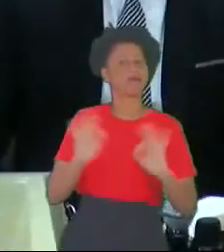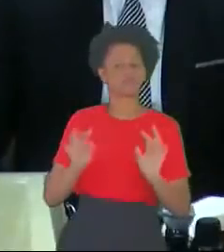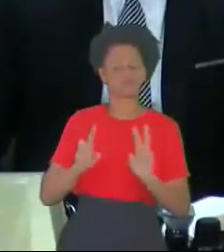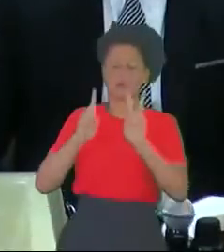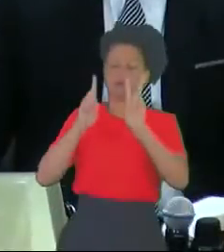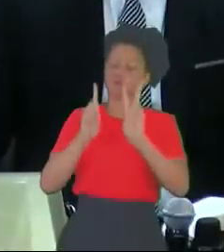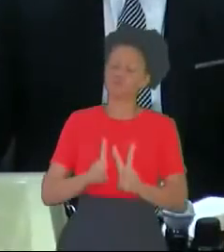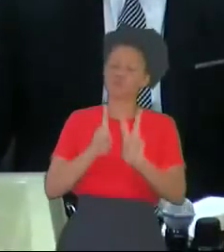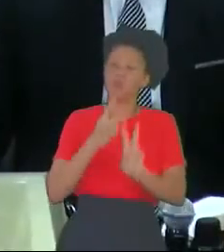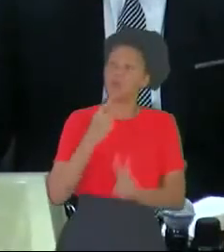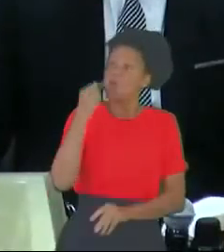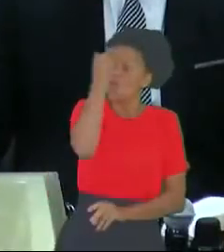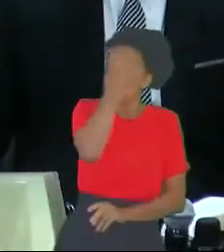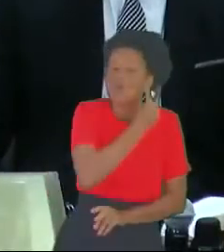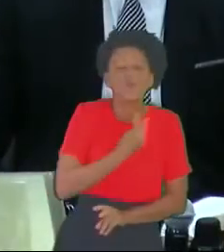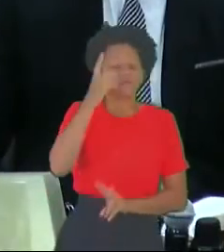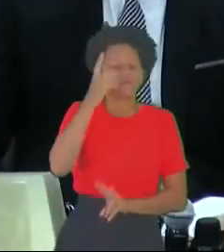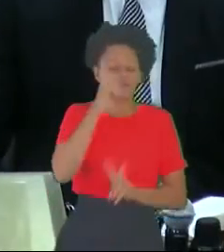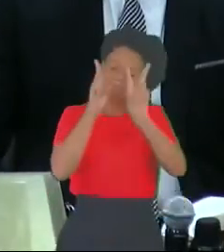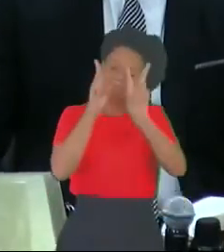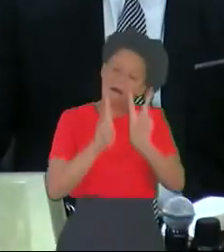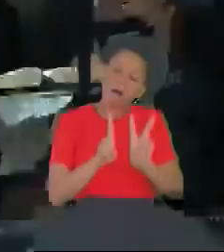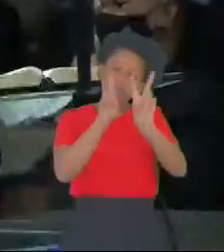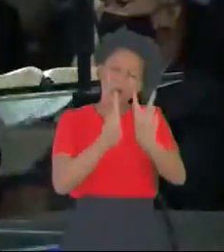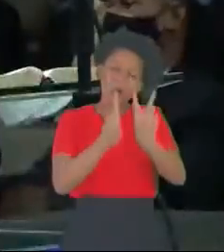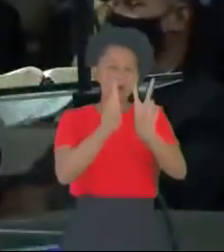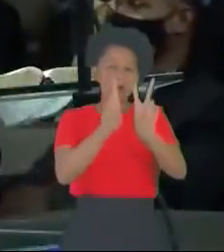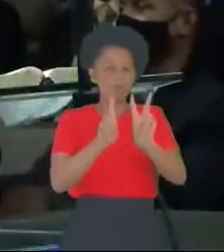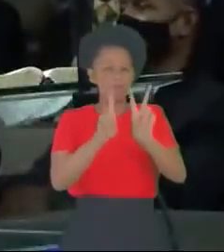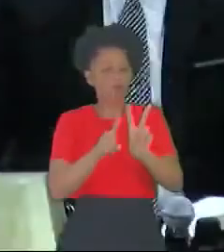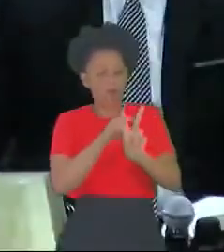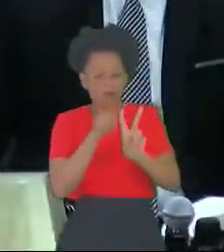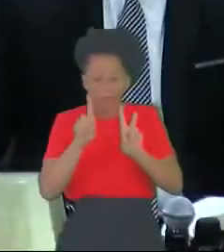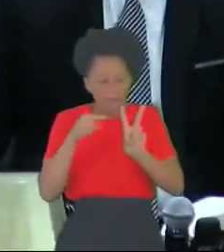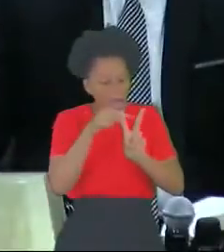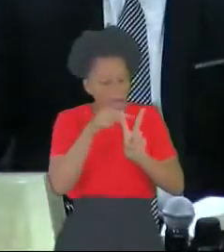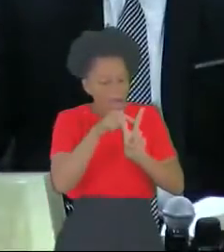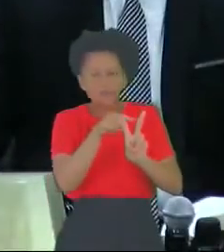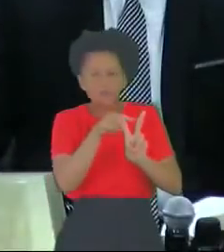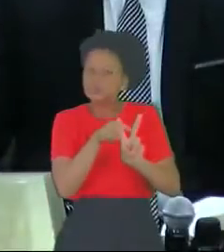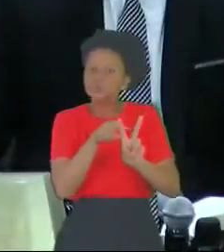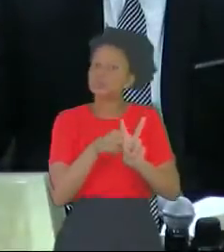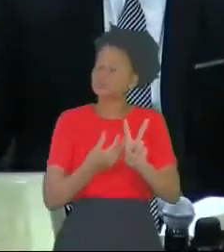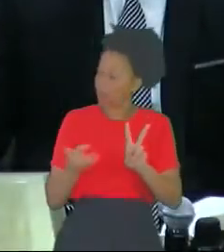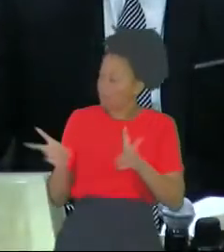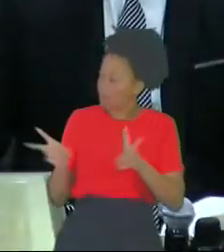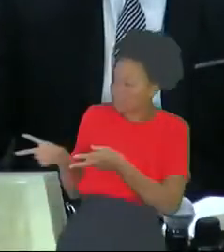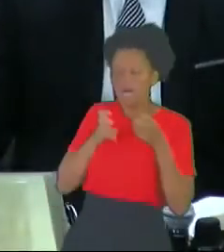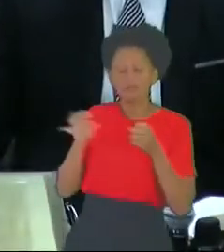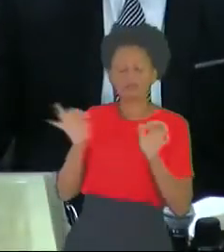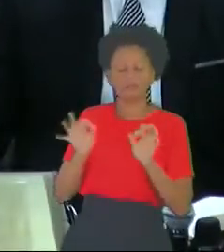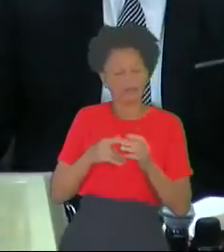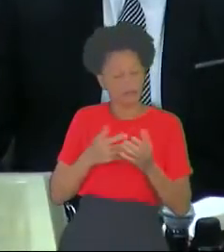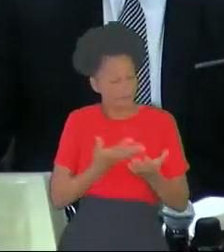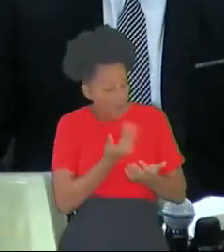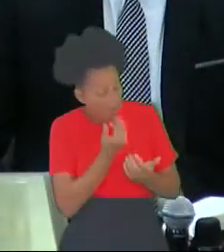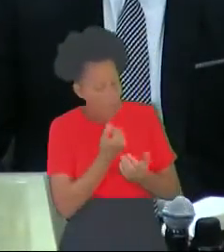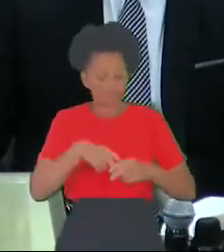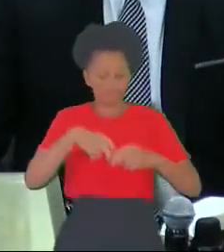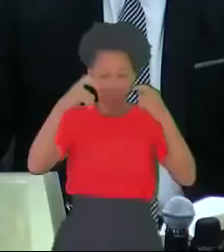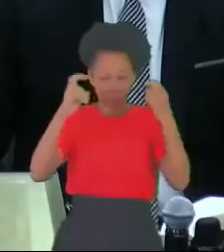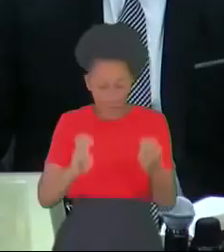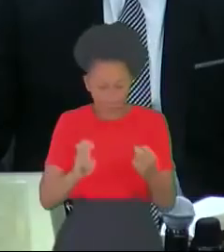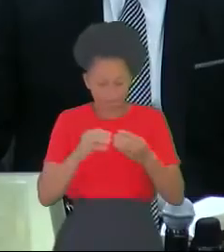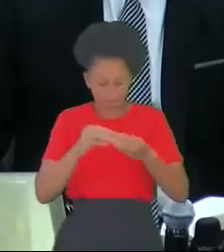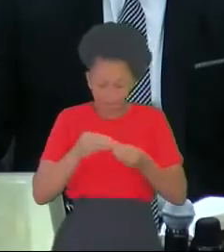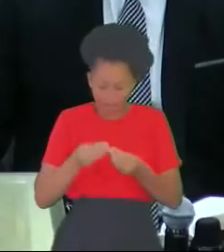eles 2 horas, mas eles não perceberam. Glória a Deus, quando Jesus partiu o pão para comer com eles, eles